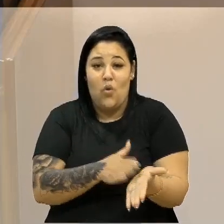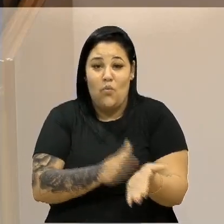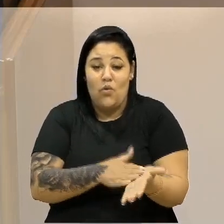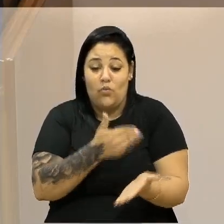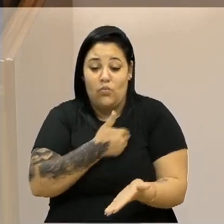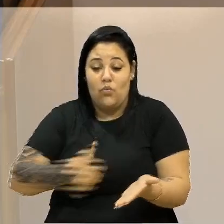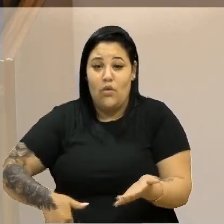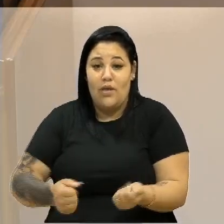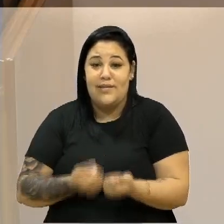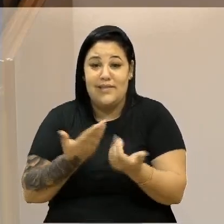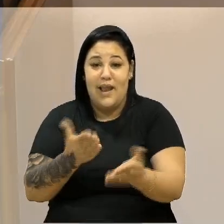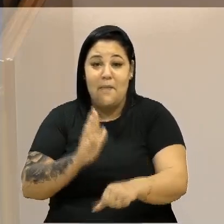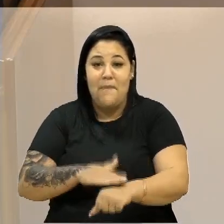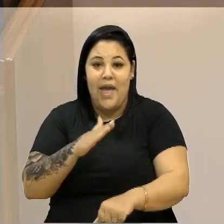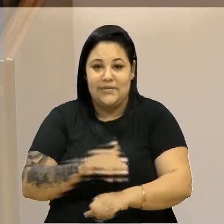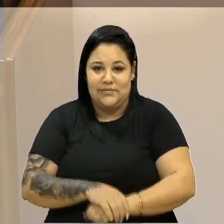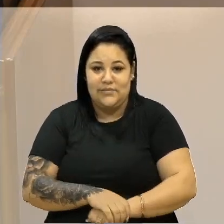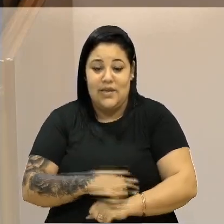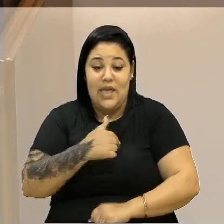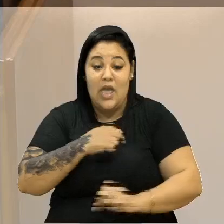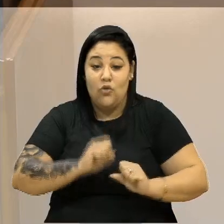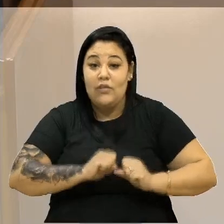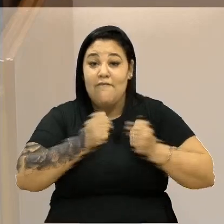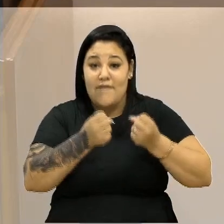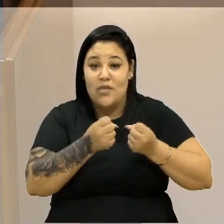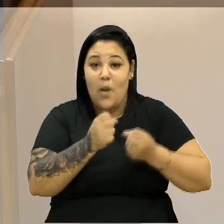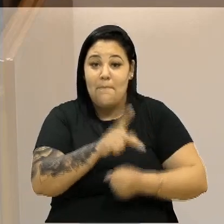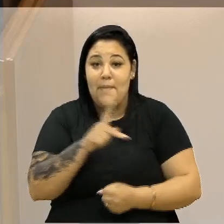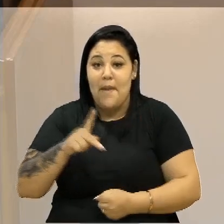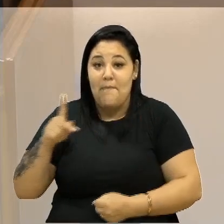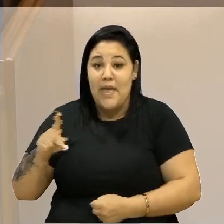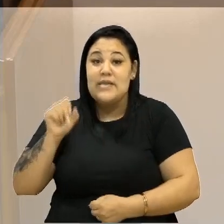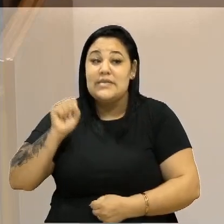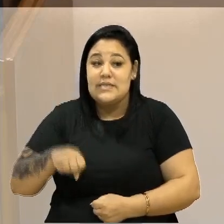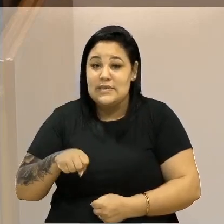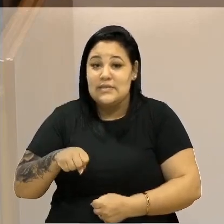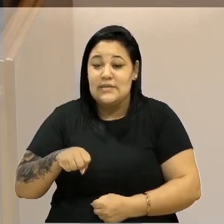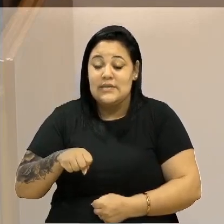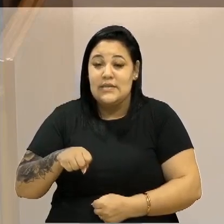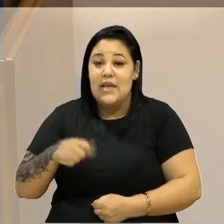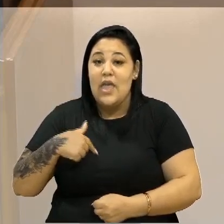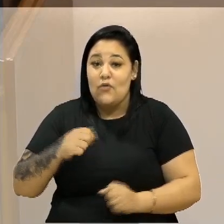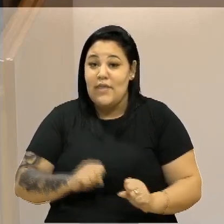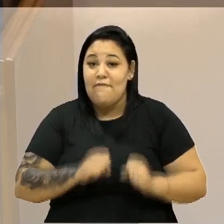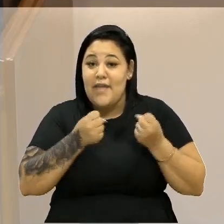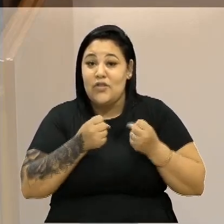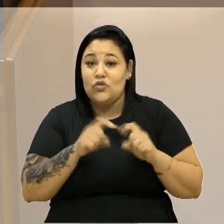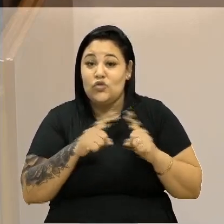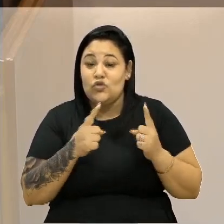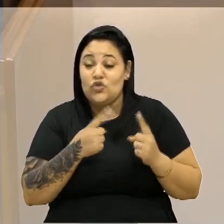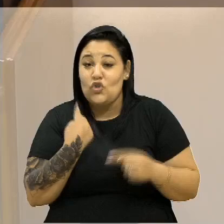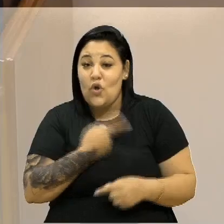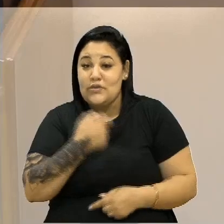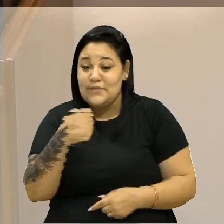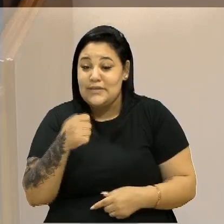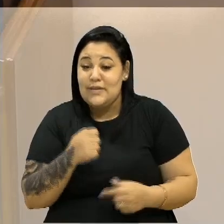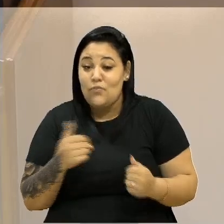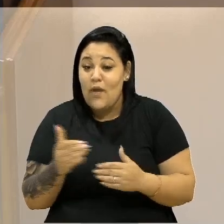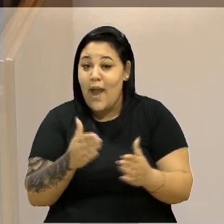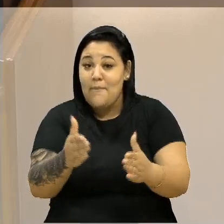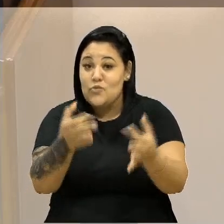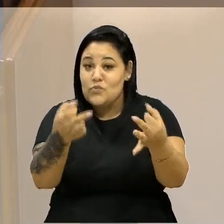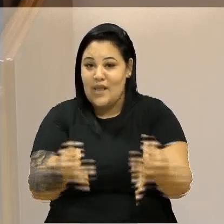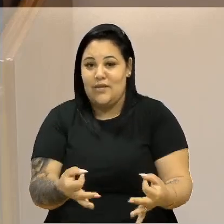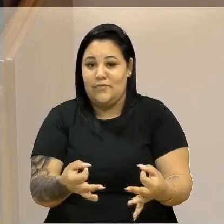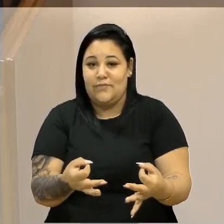mais. Eu defendo a parceria público-privada, sim. Defendo, nós temos que partir para esse caminho, que